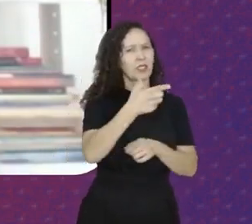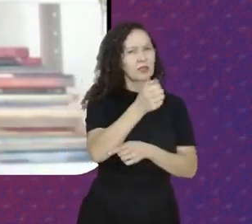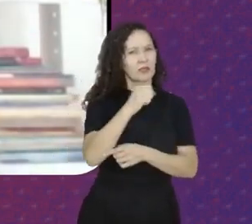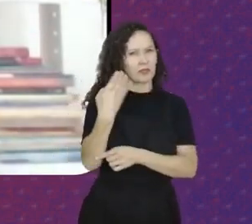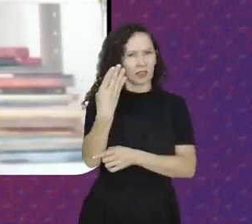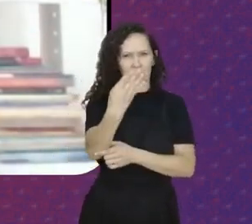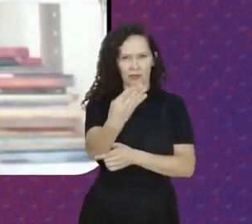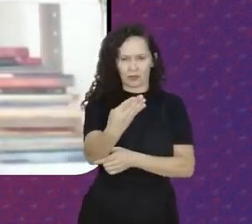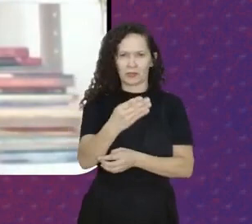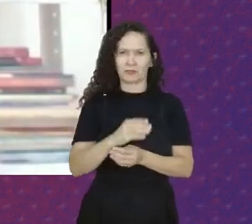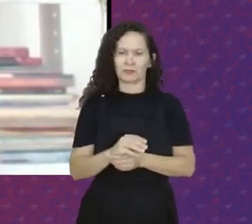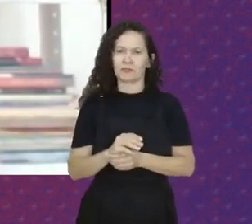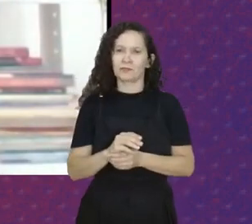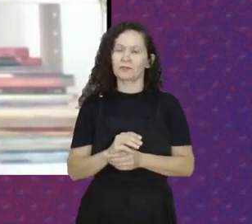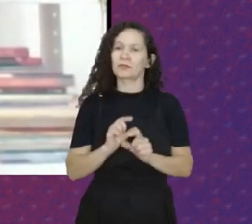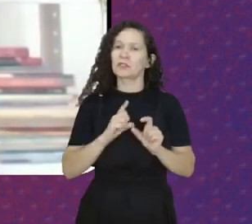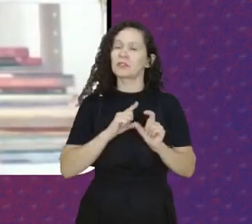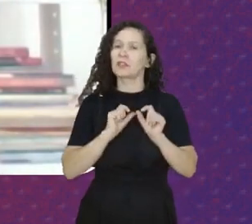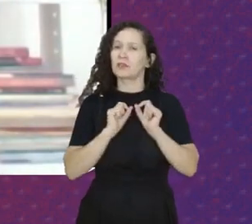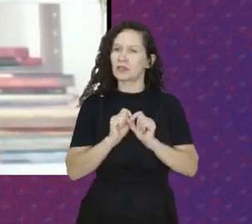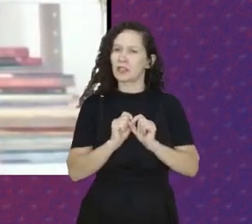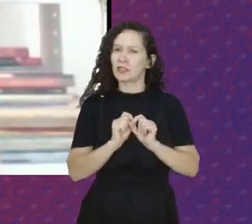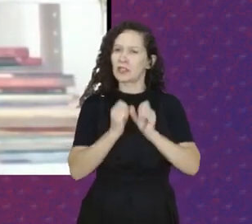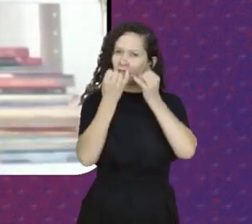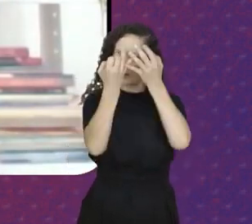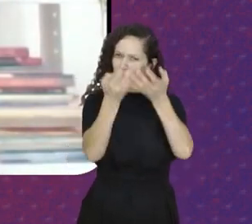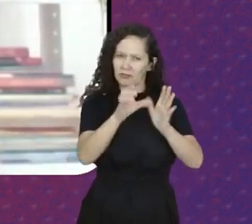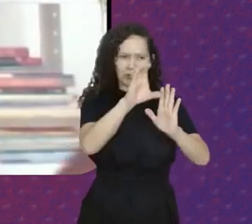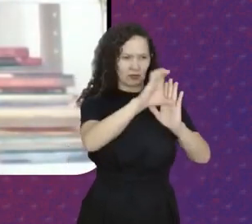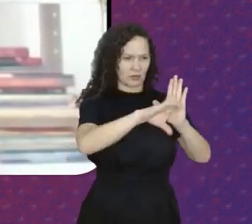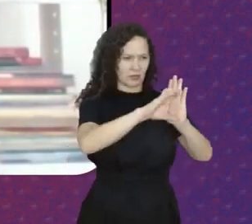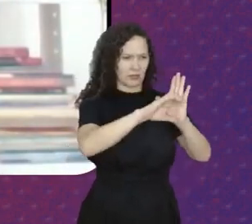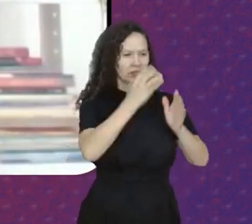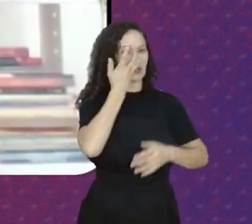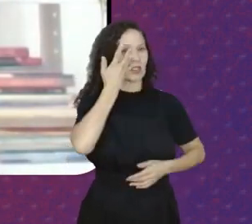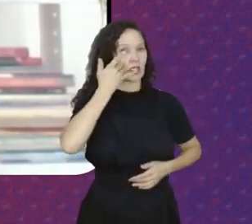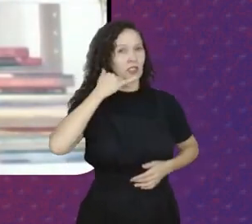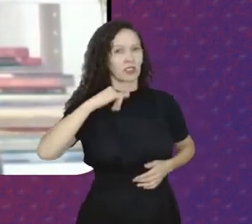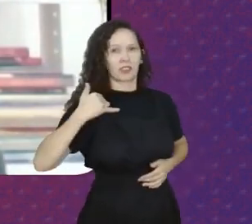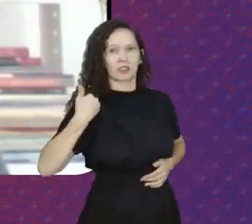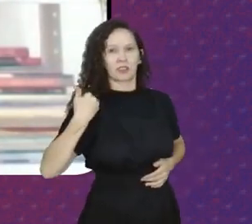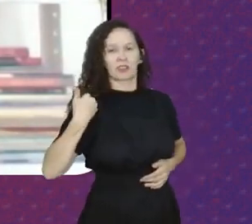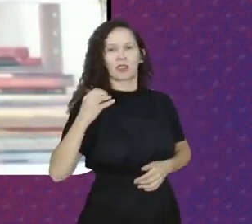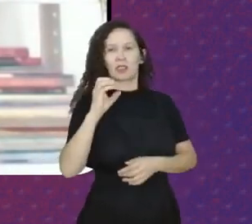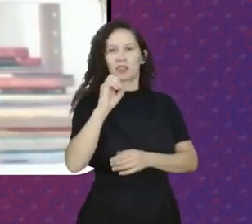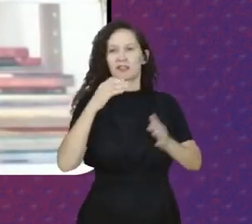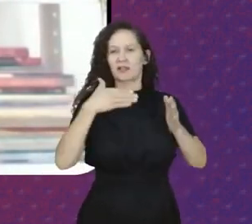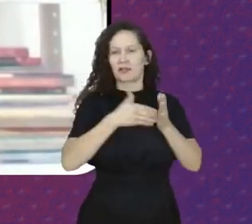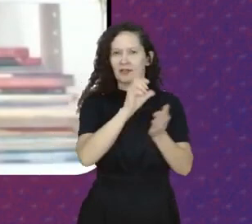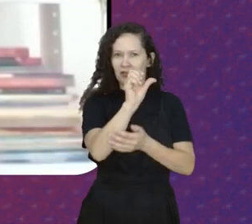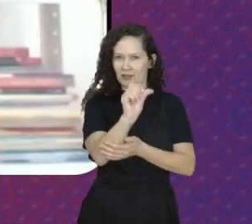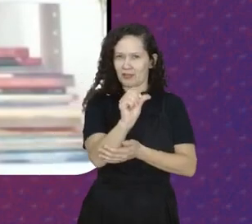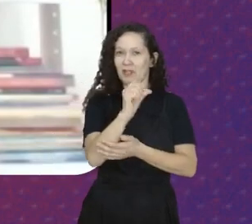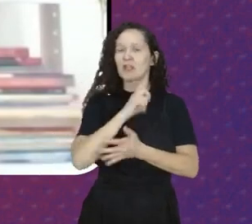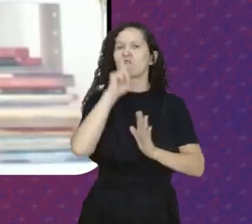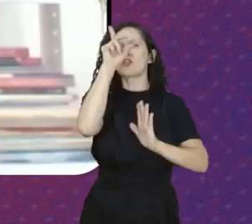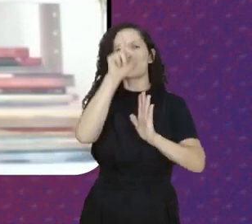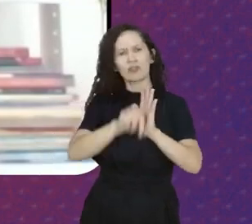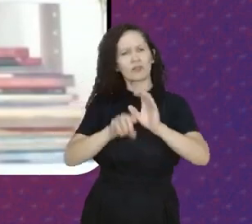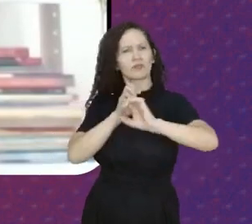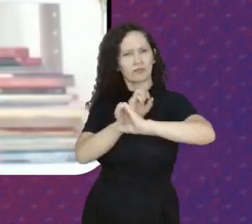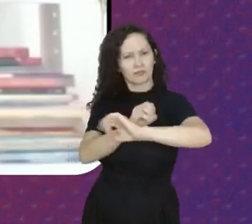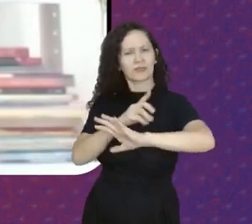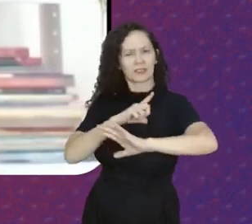2014, vão definir que a criança de 0 até 6 anos tem direito à